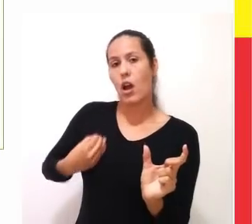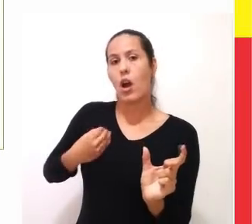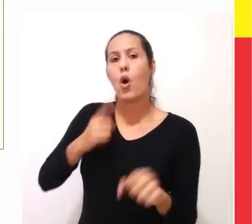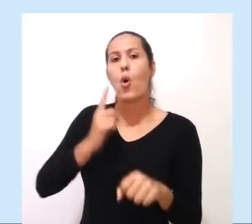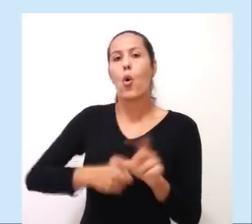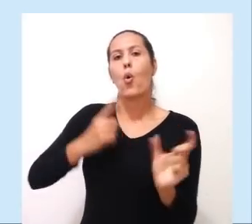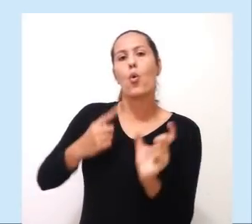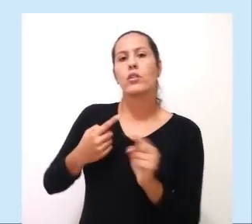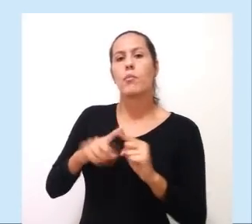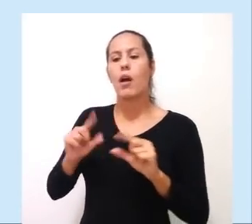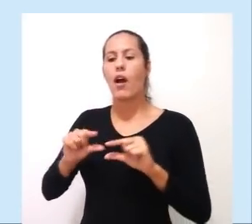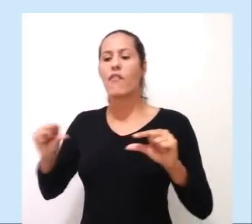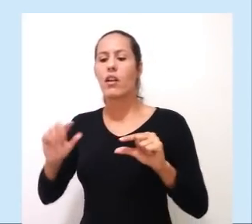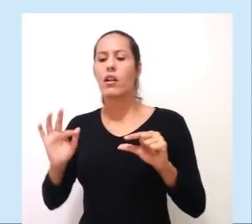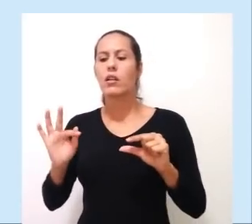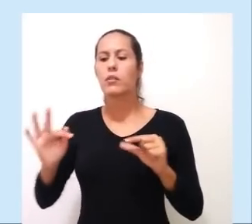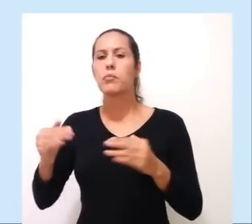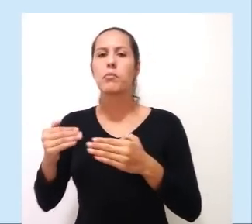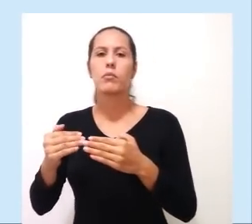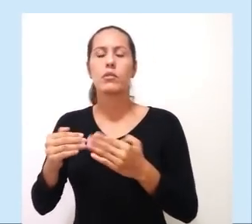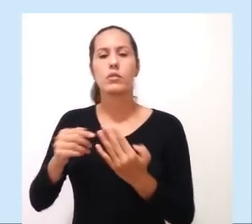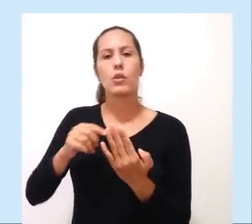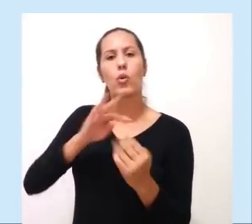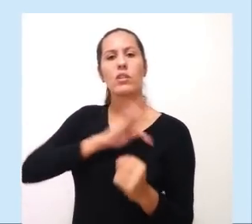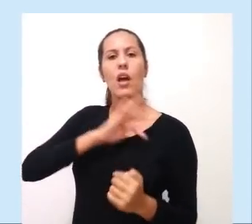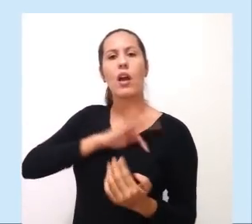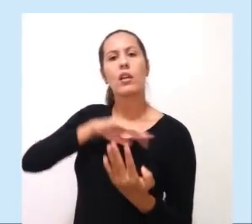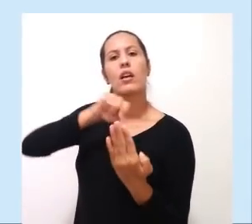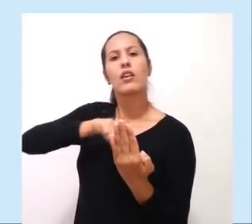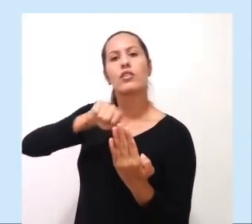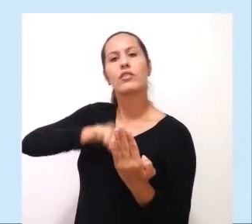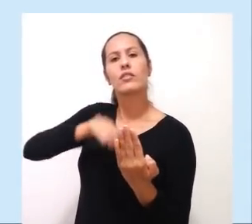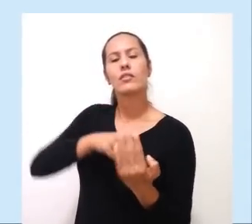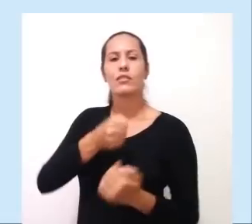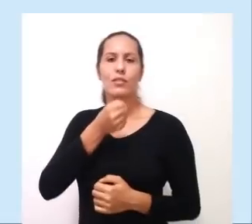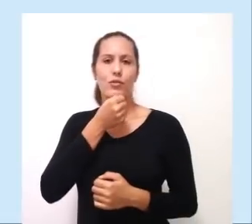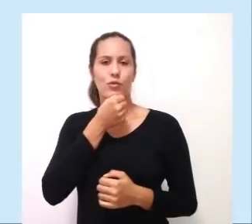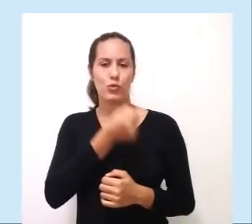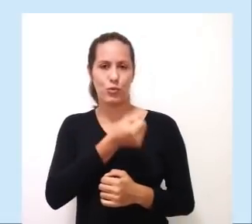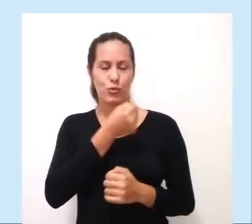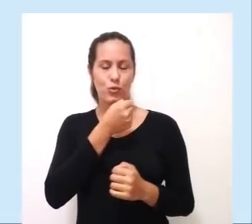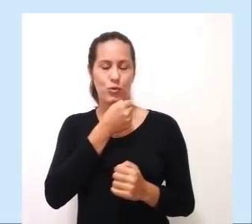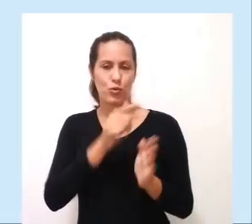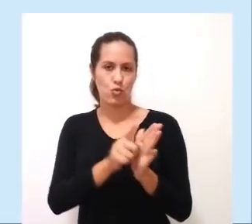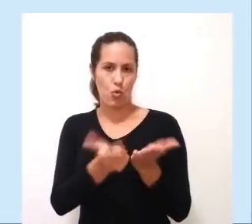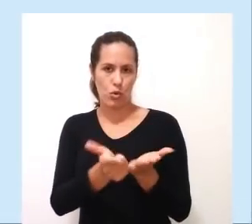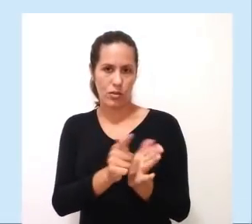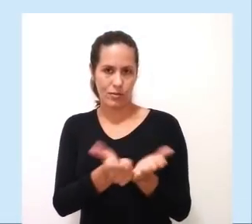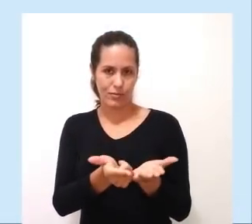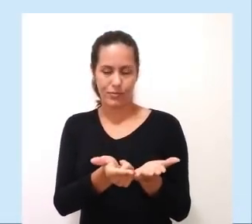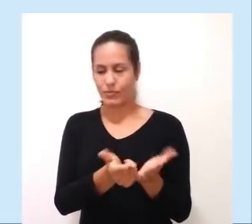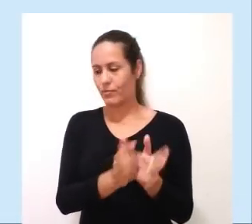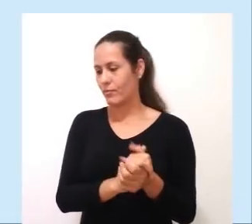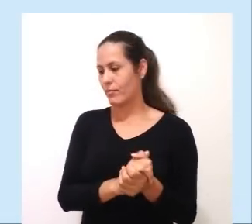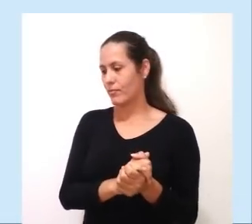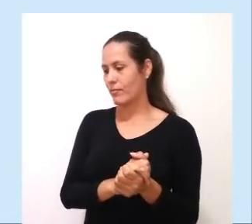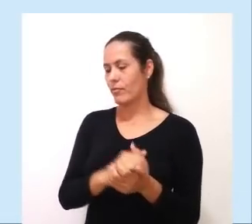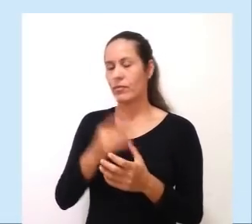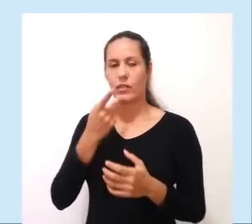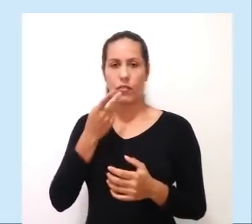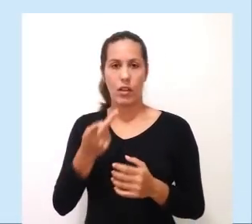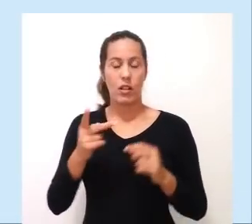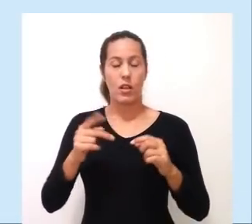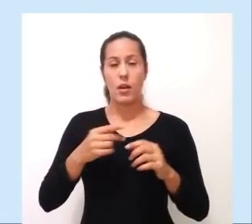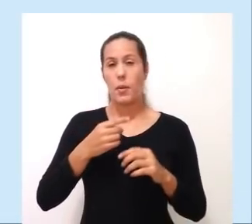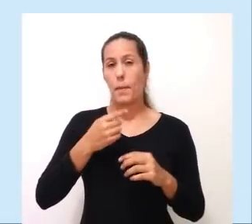São técnicas da escrita jornalística. E aqui eu coloquei o presente histórico. O que é o presente histórico? Mais